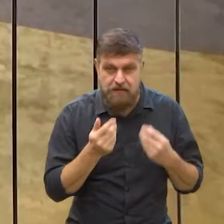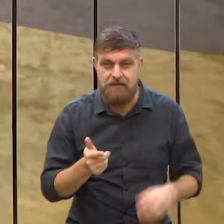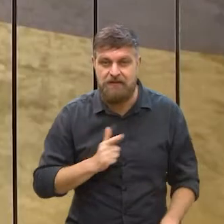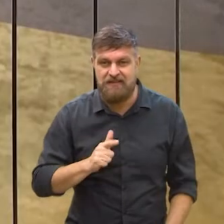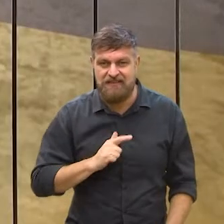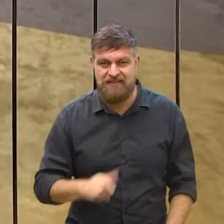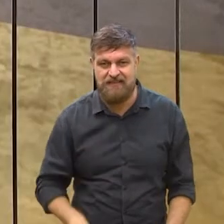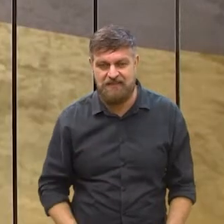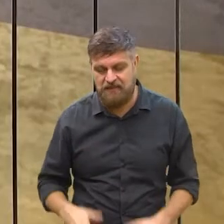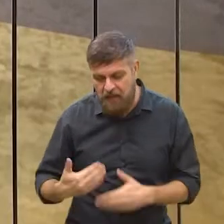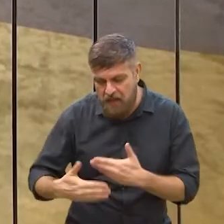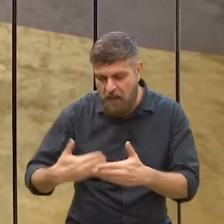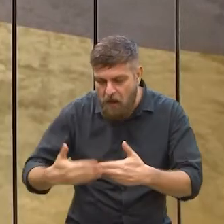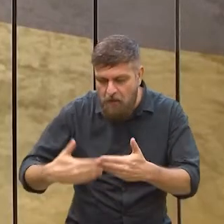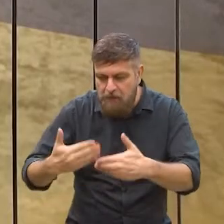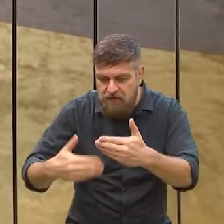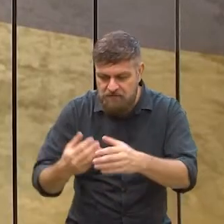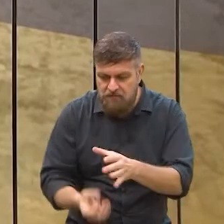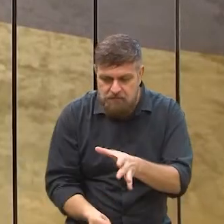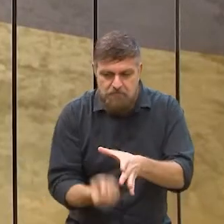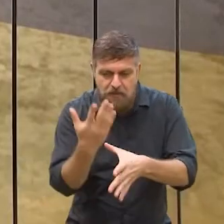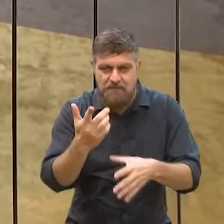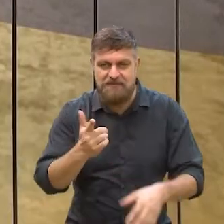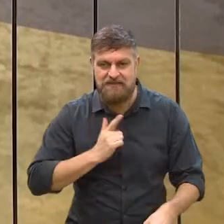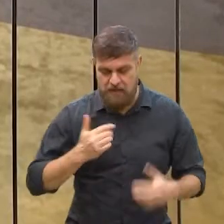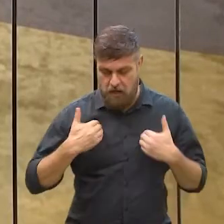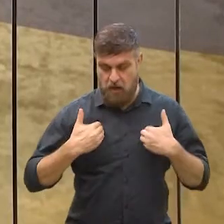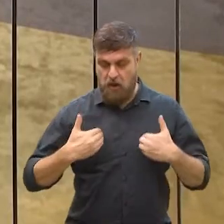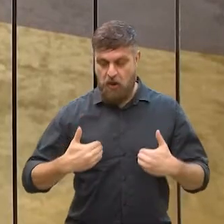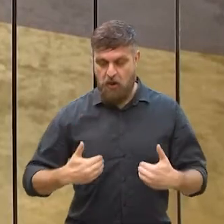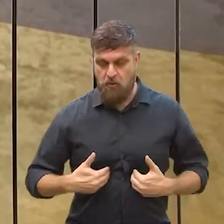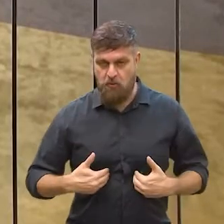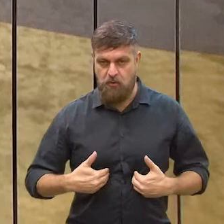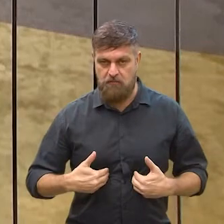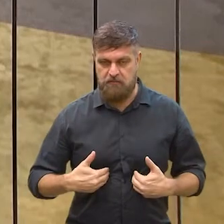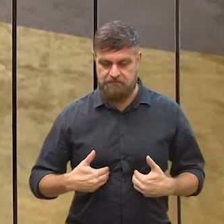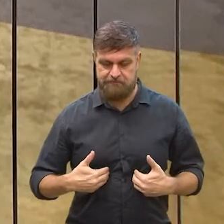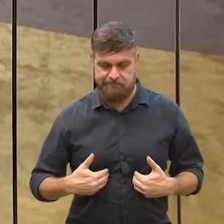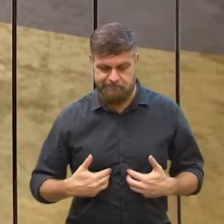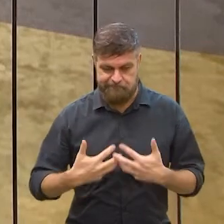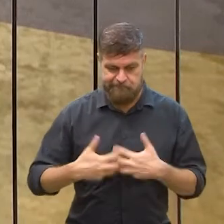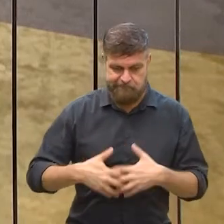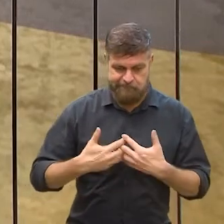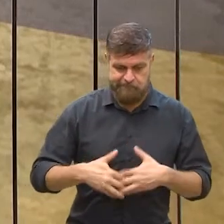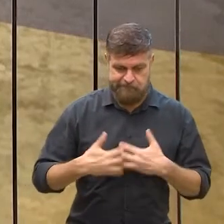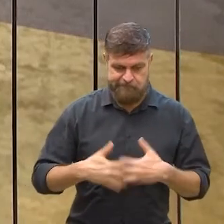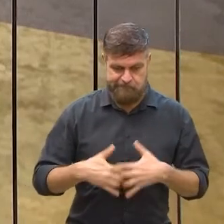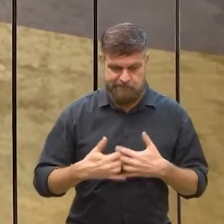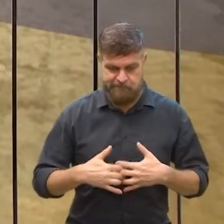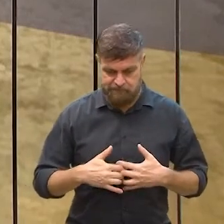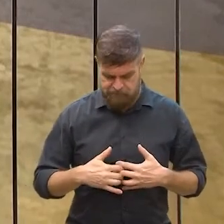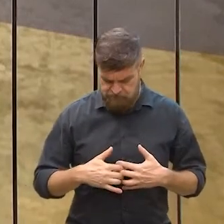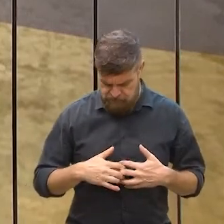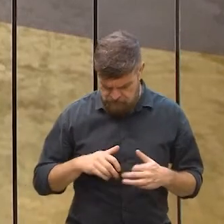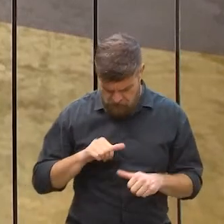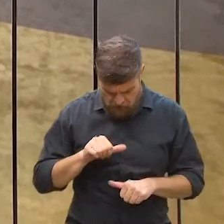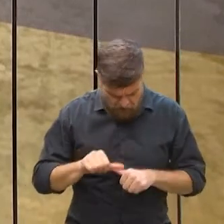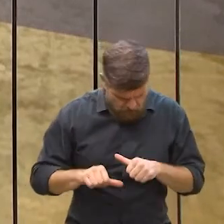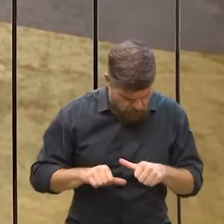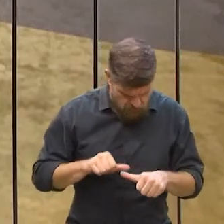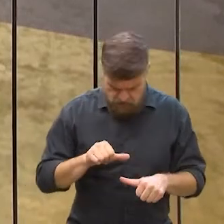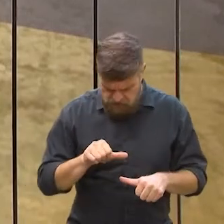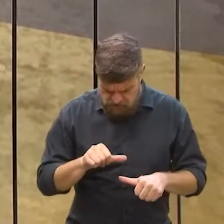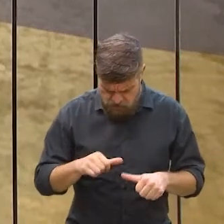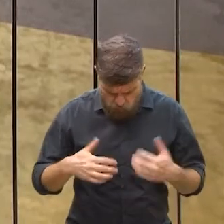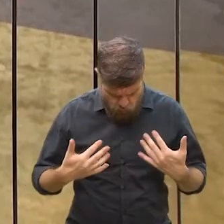processo de acontecimentos, é o corpo ali dando aquela informação de que houve mudança, né?